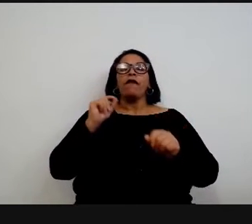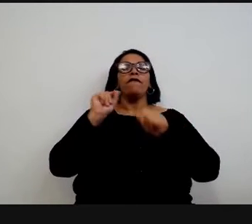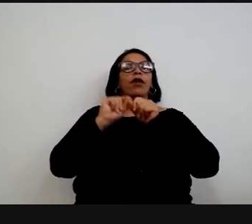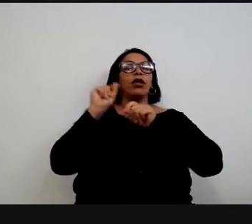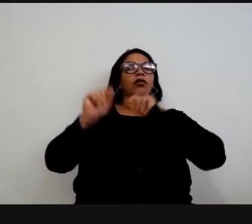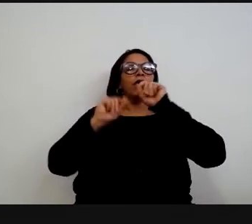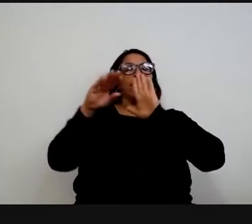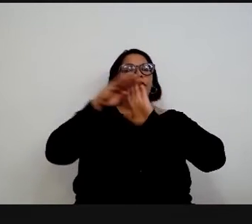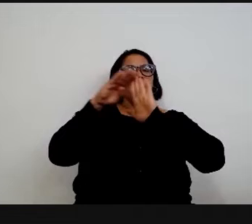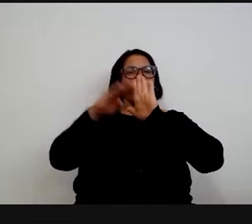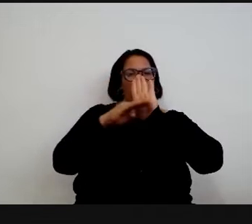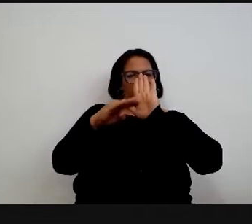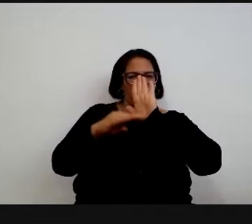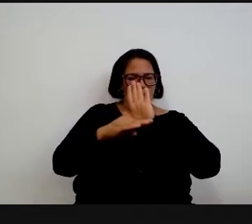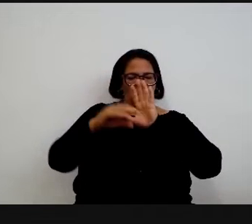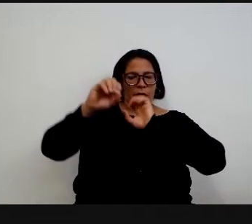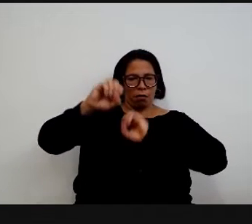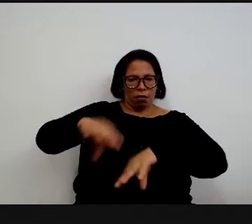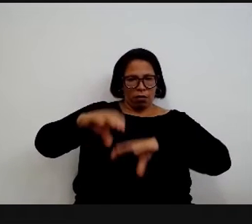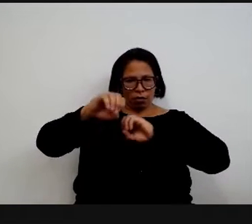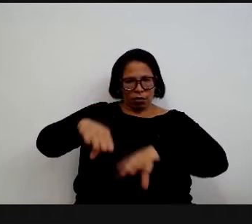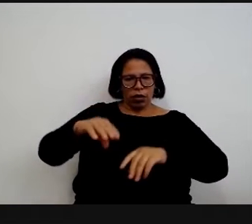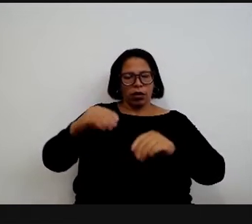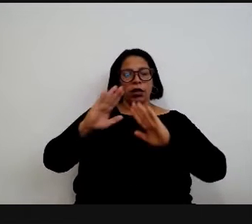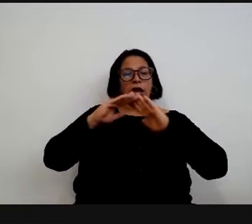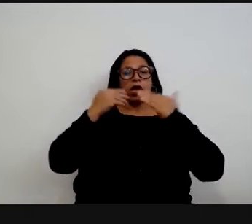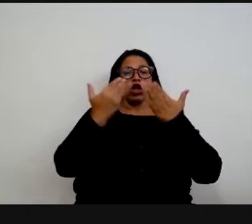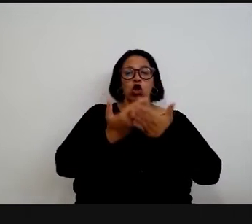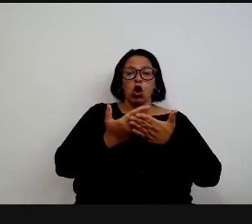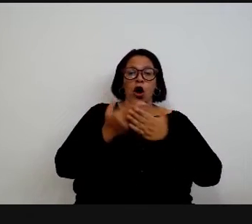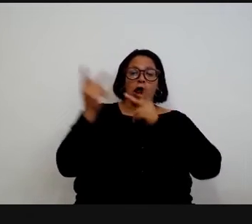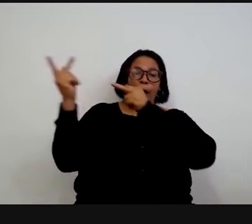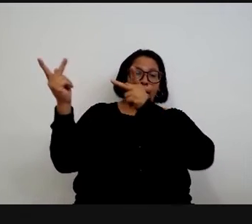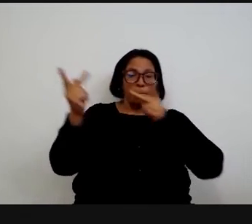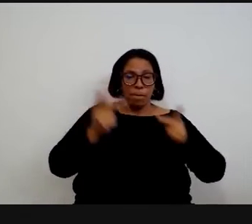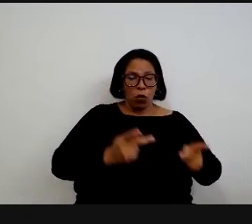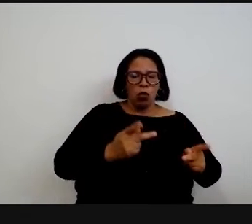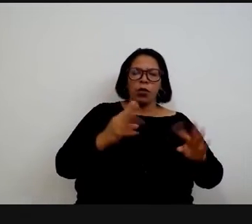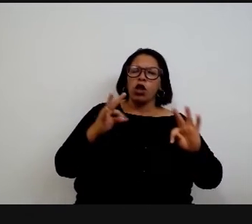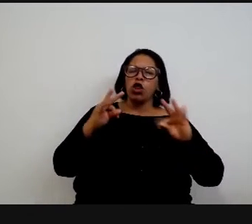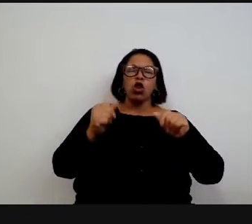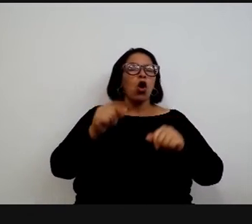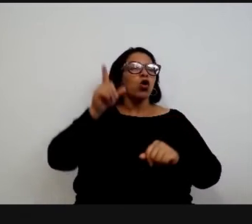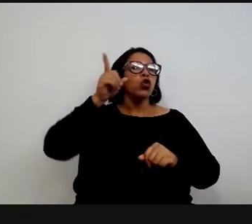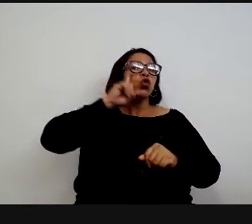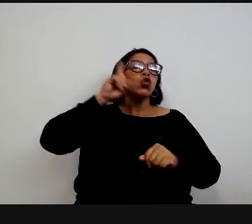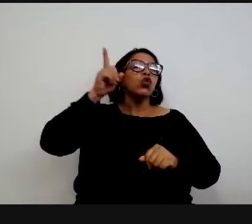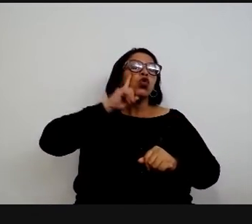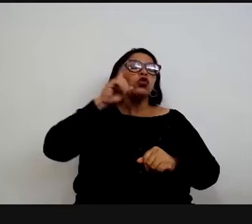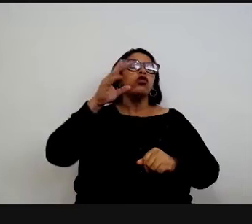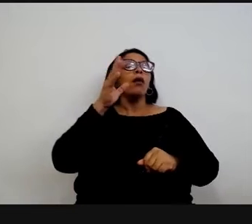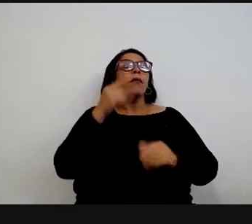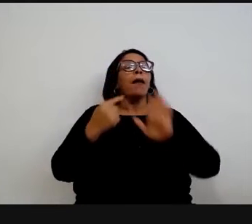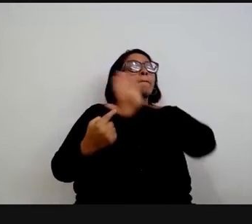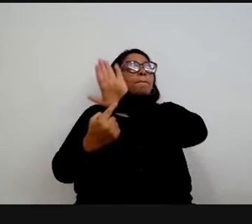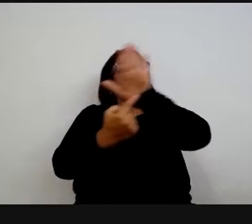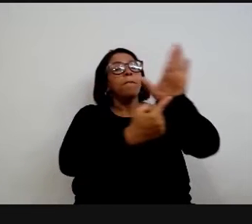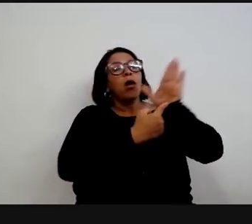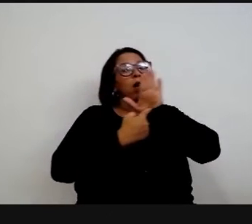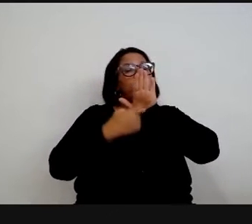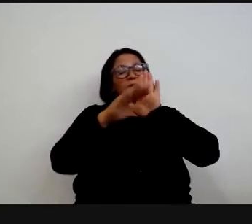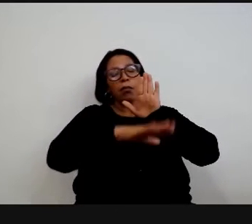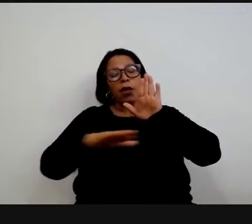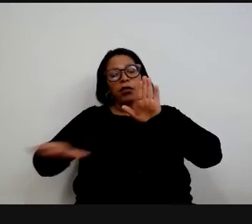faz? A gente tem um programa educativo que a gente traz escolas públicas todos os dias para mostrar a